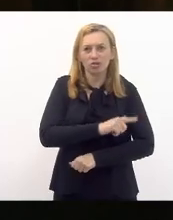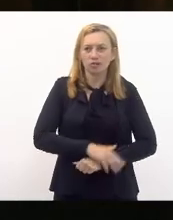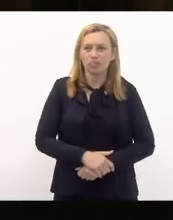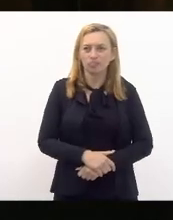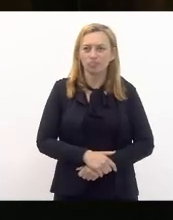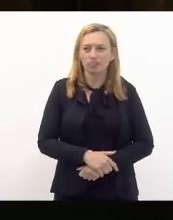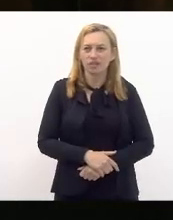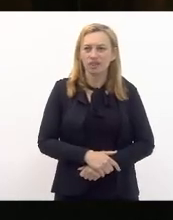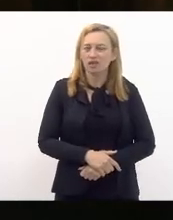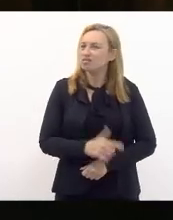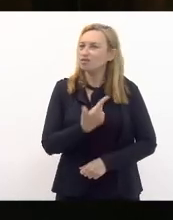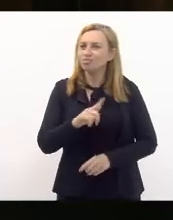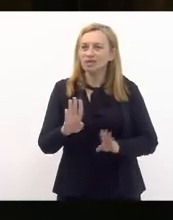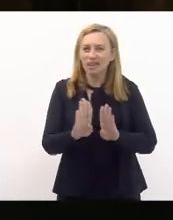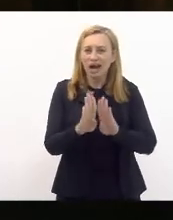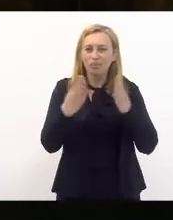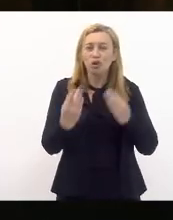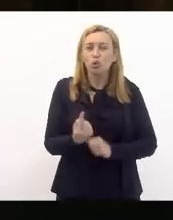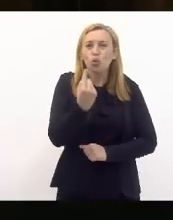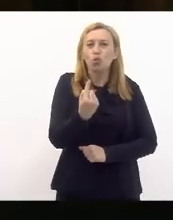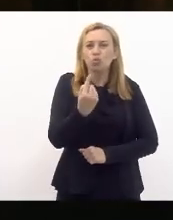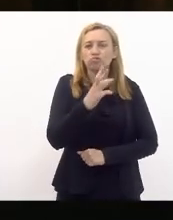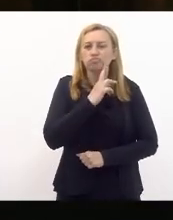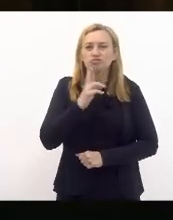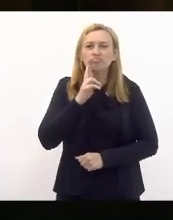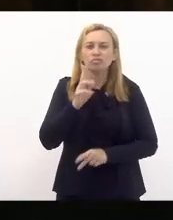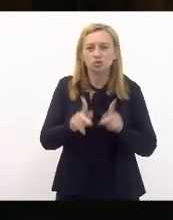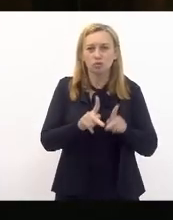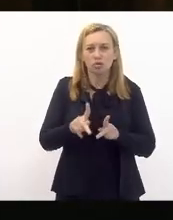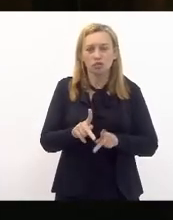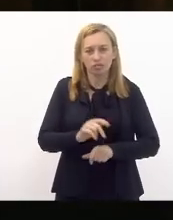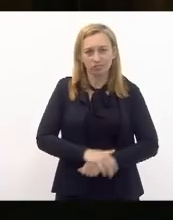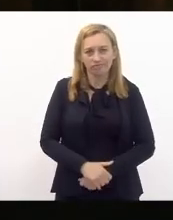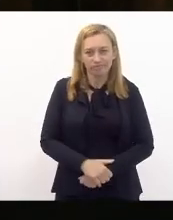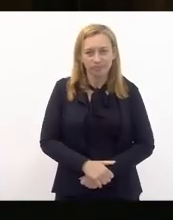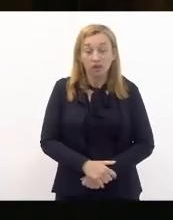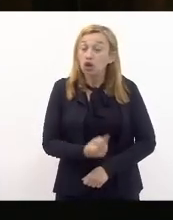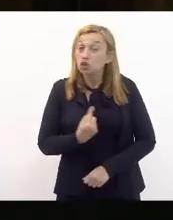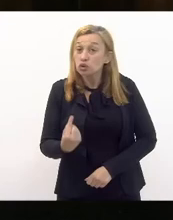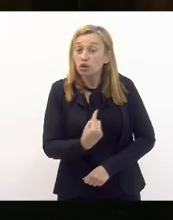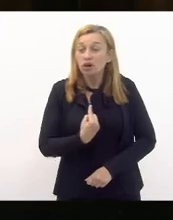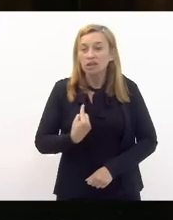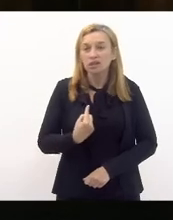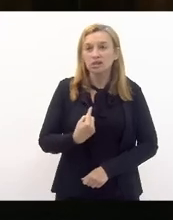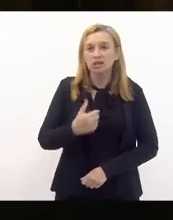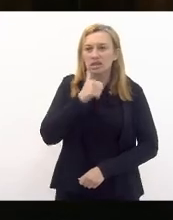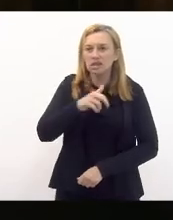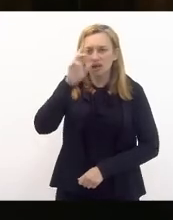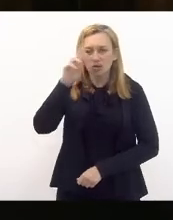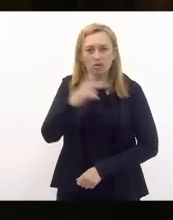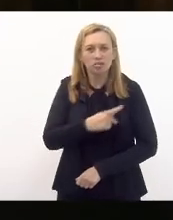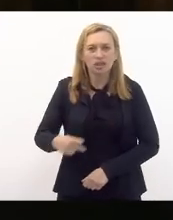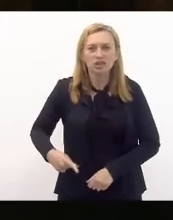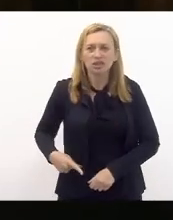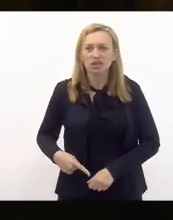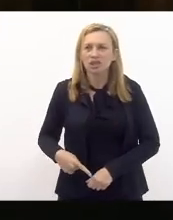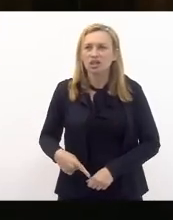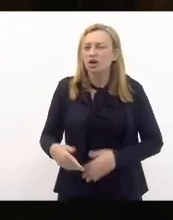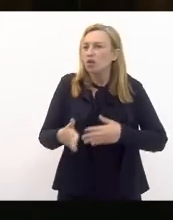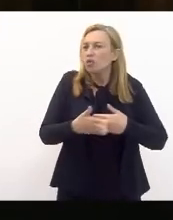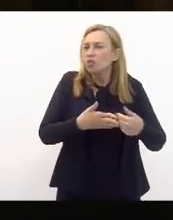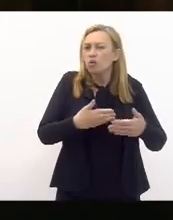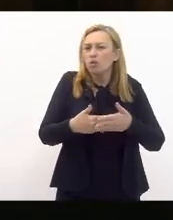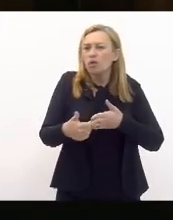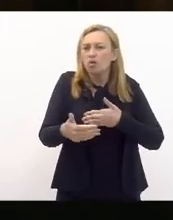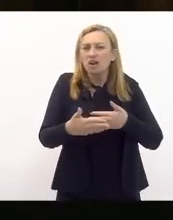não se tem a reaberto um restaurante popular sequer a nossa senhora Presidente sem aqui com a qualquer